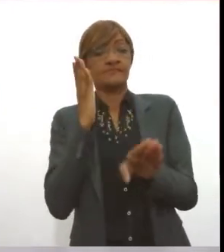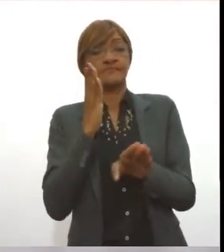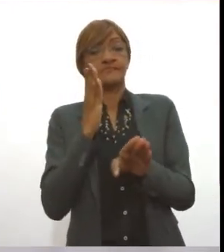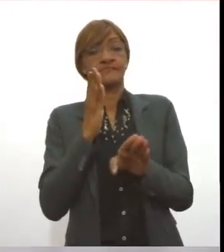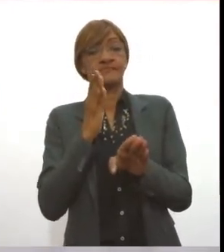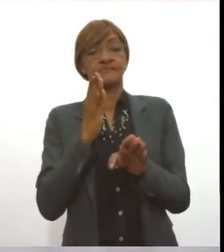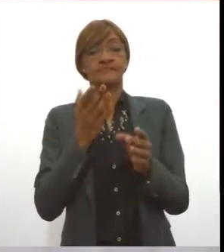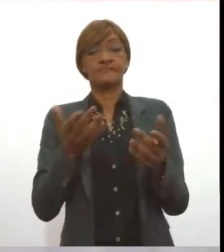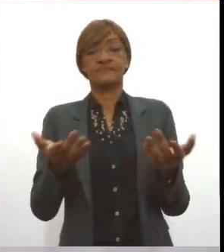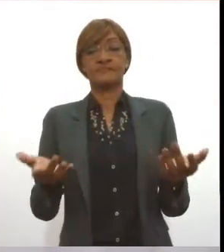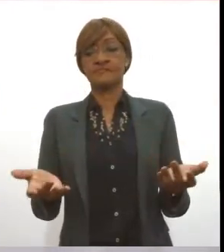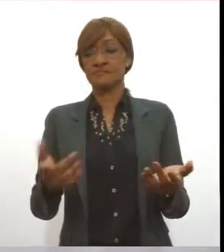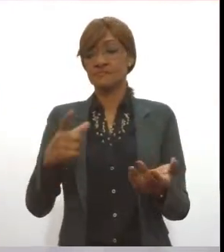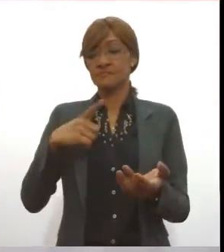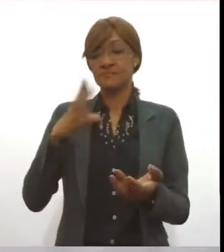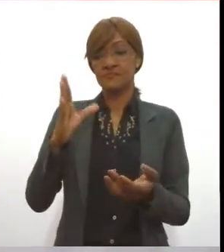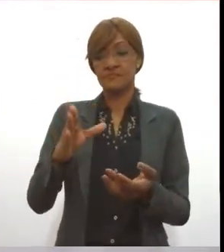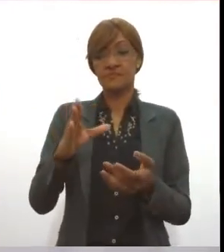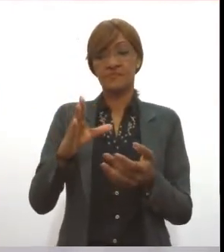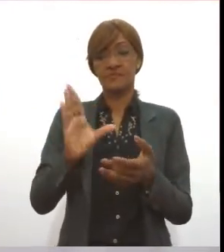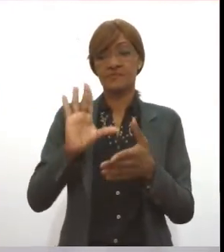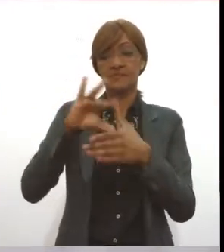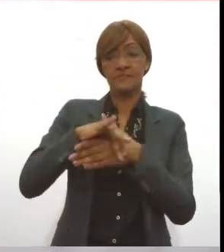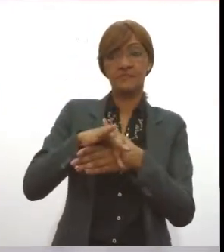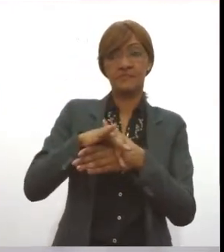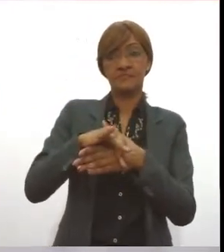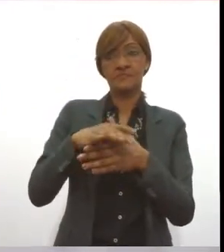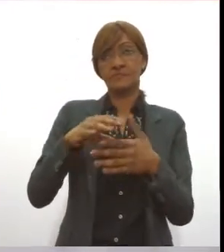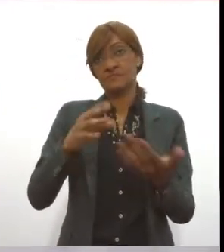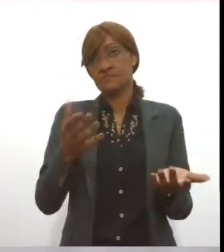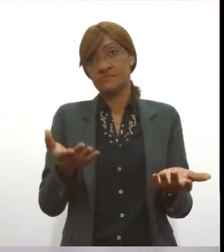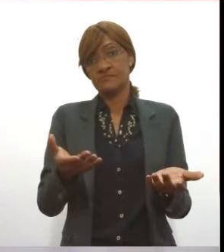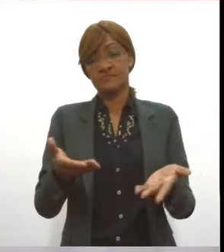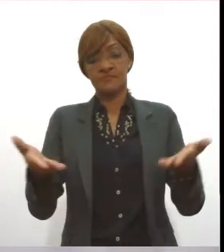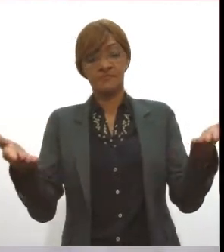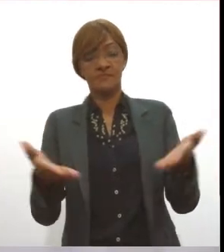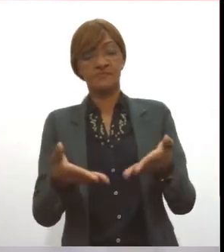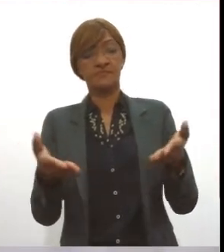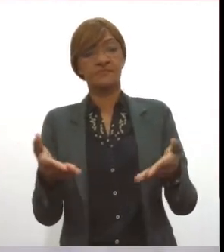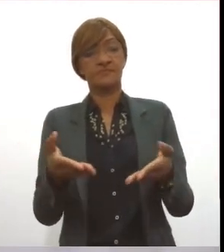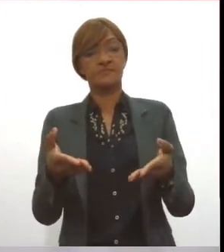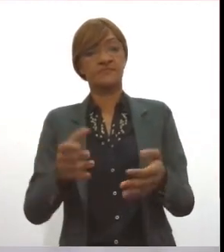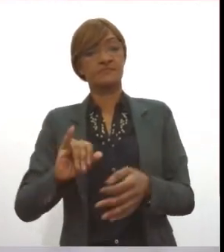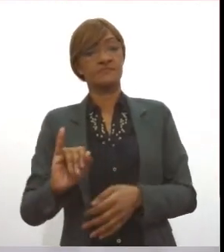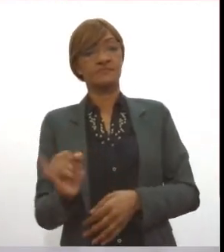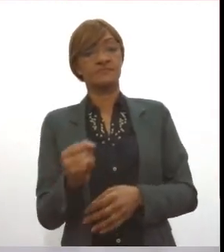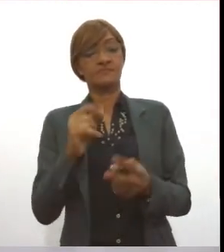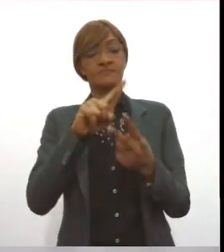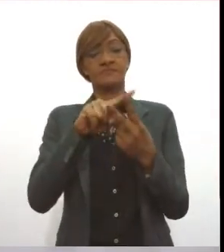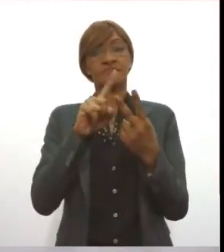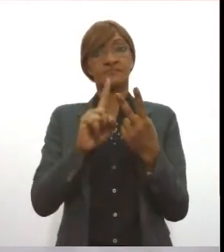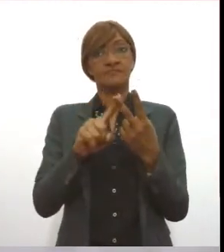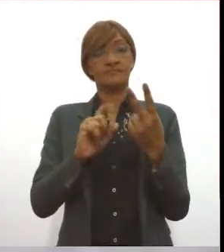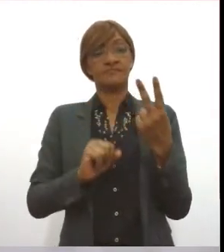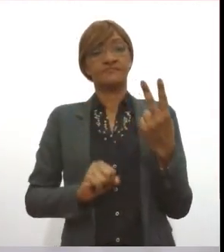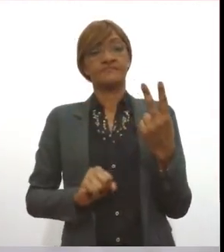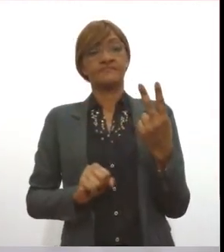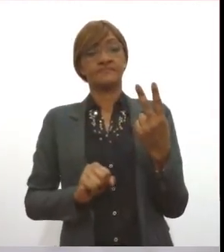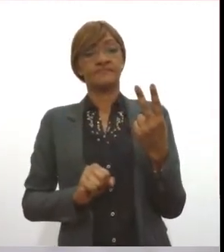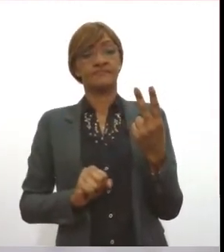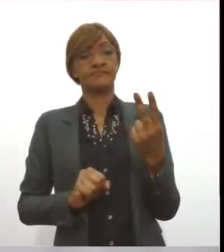que tem HIV. Hoje, aproveitando, nós vamos ter duas ações. Uma exposição, que está